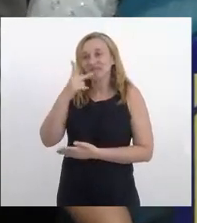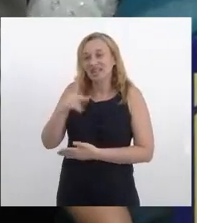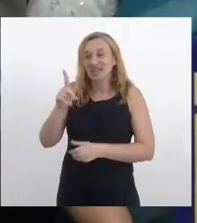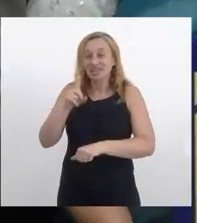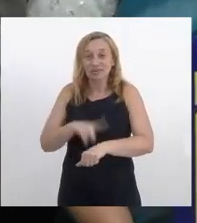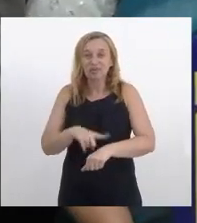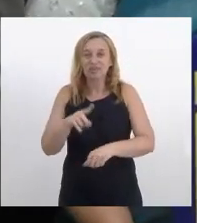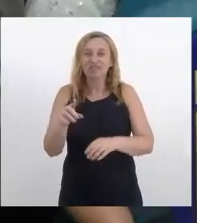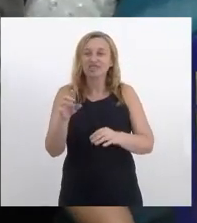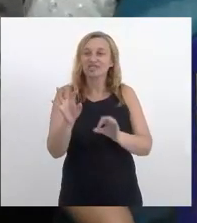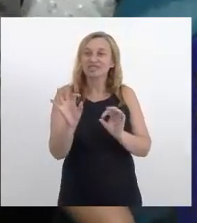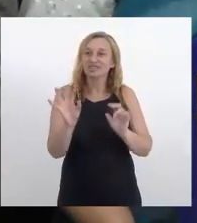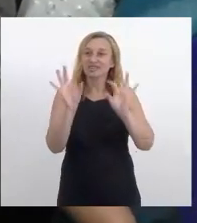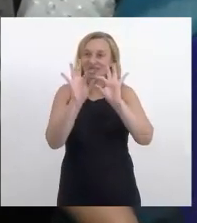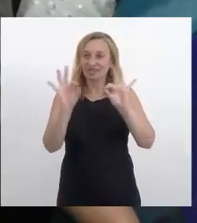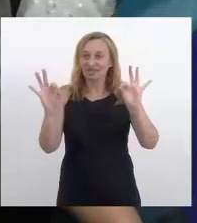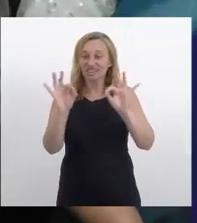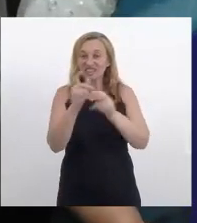um ditado que tem